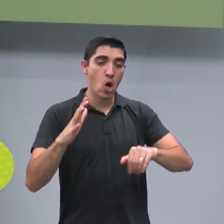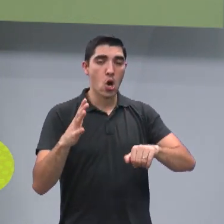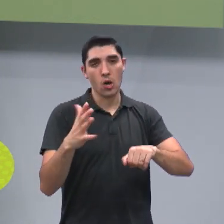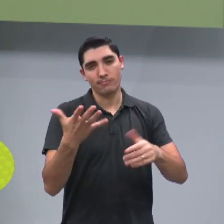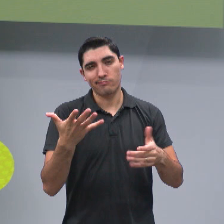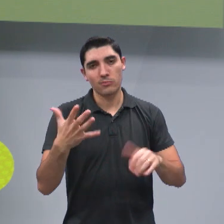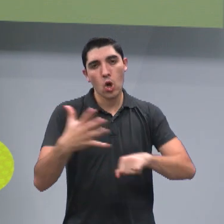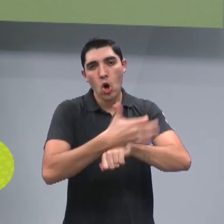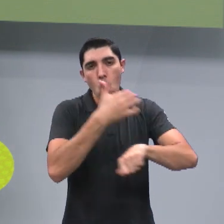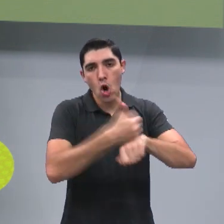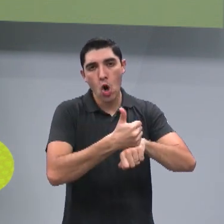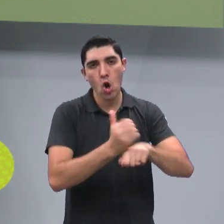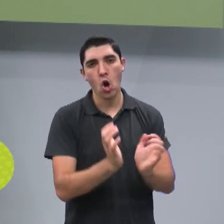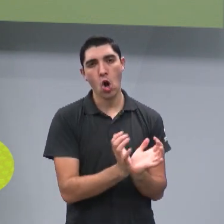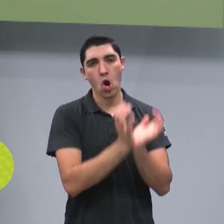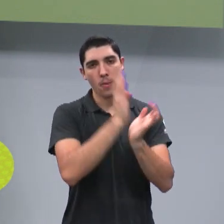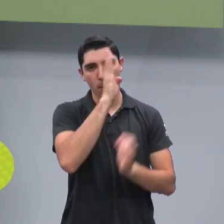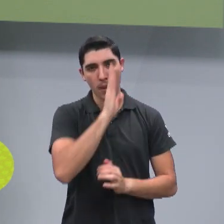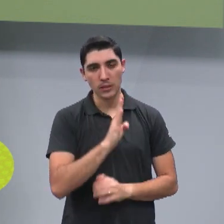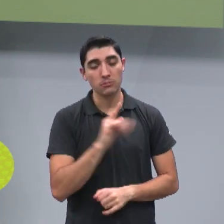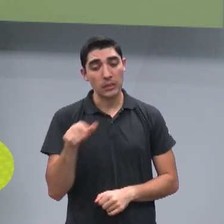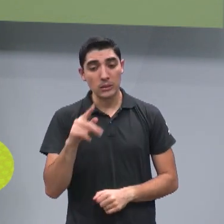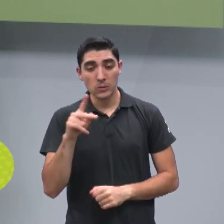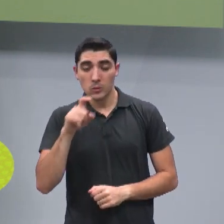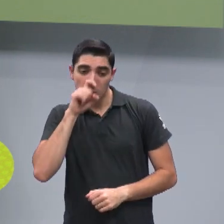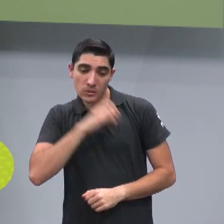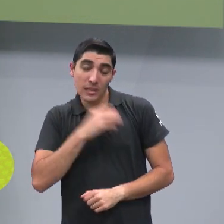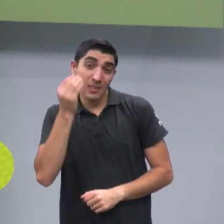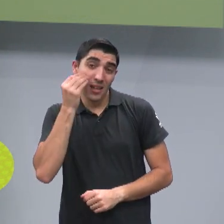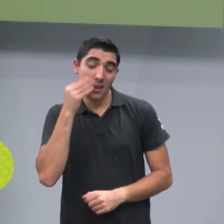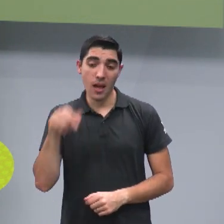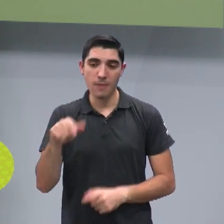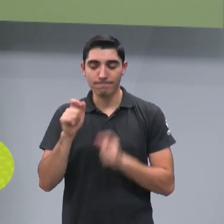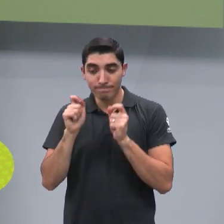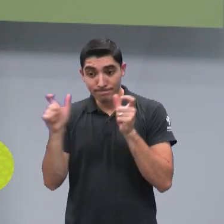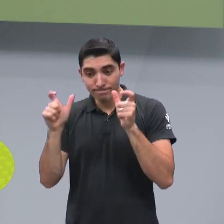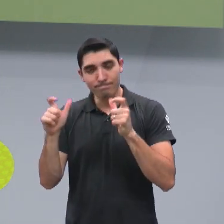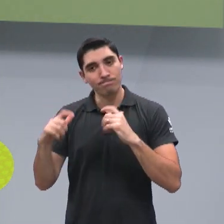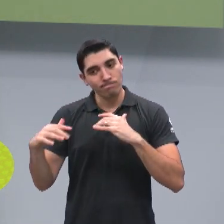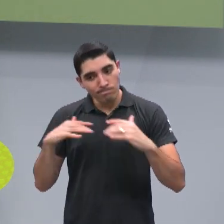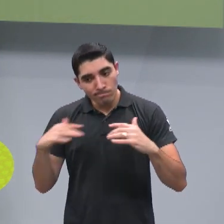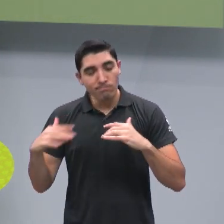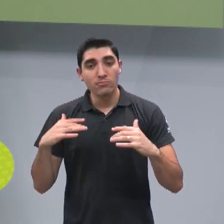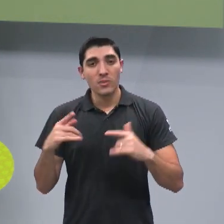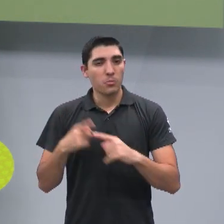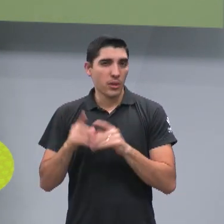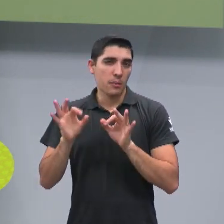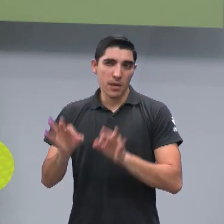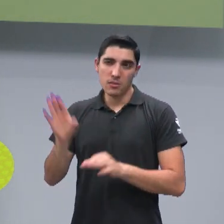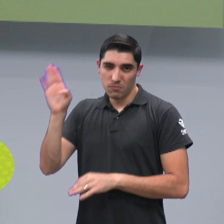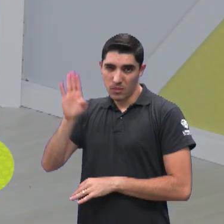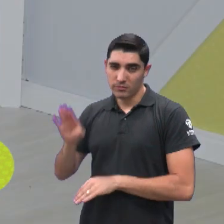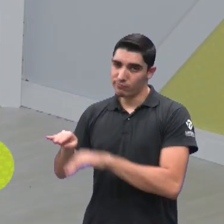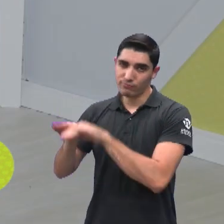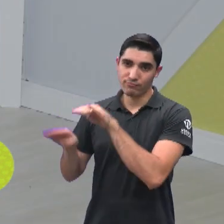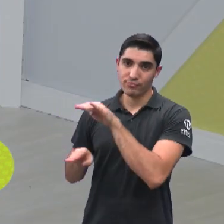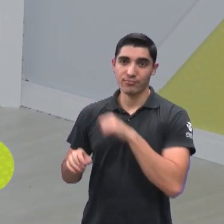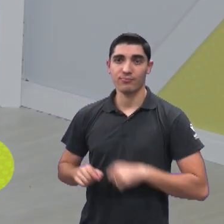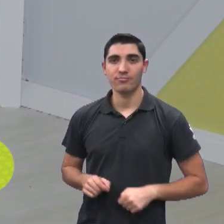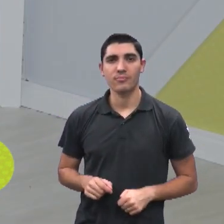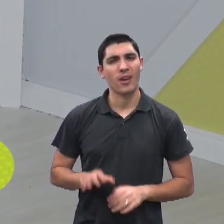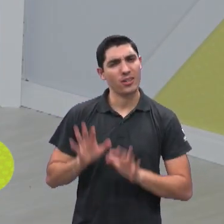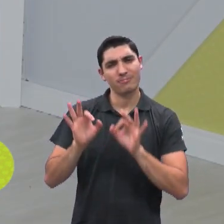pelo menos tentar dar uma mexida nesse elenco aí que está praticamente rebaixado no Campeonato Brasileiro. Pois é, está rebaixado